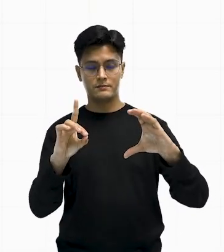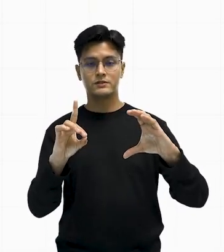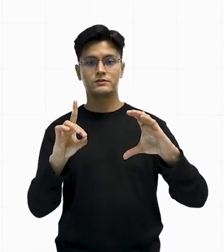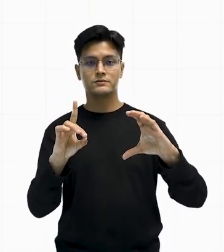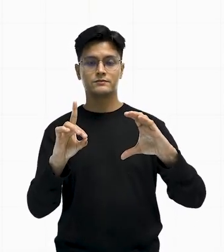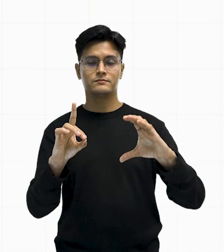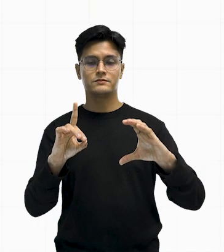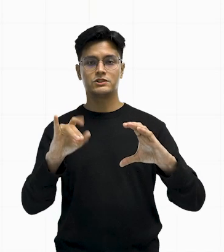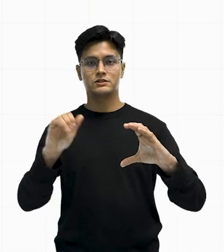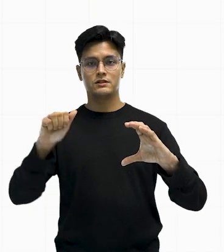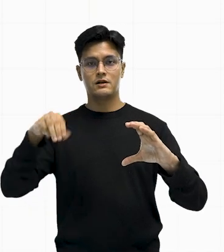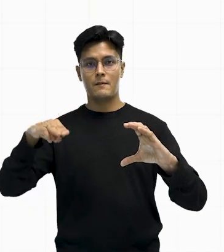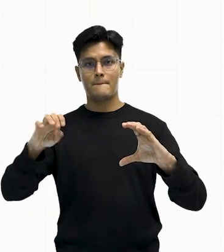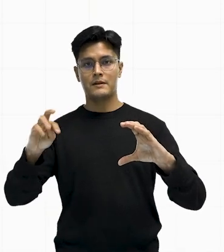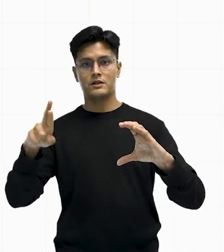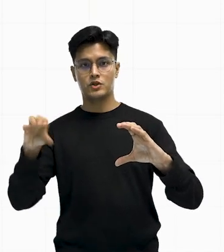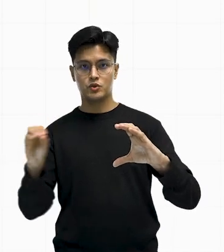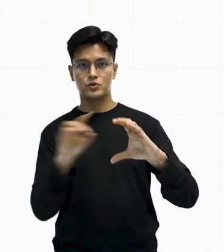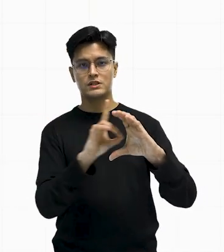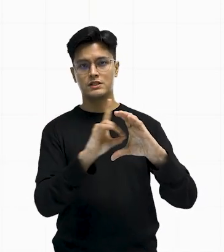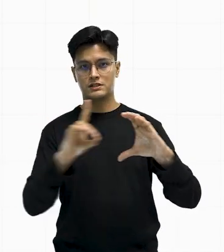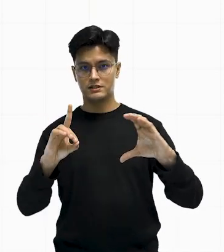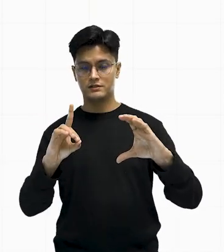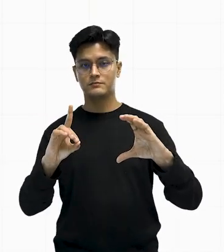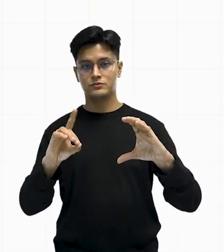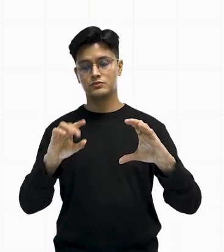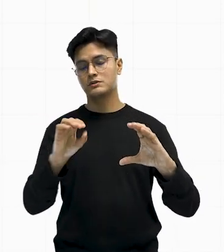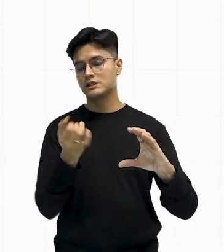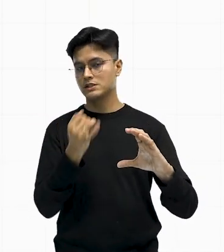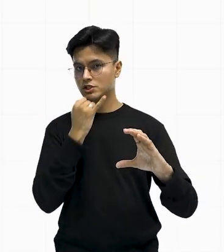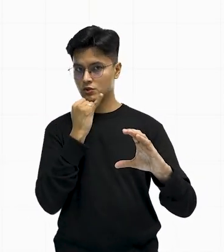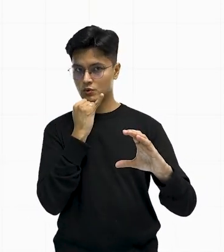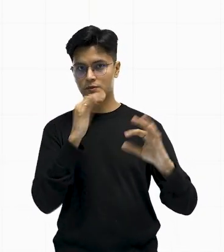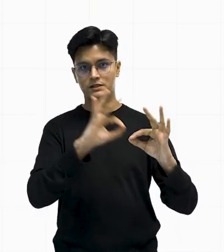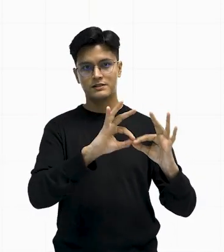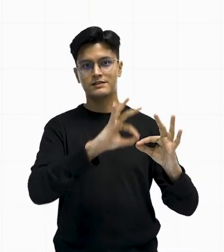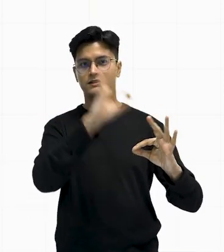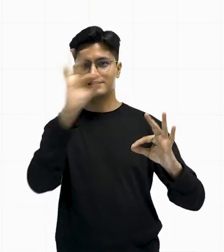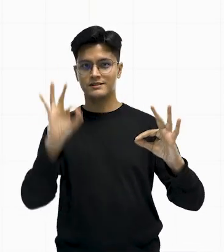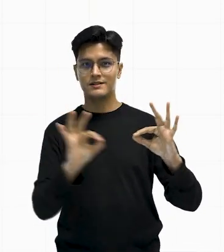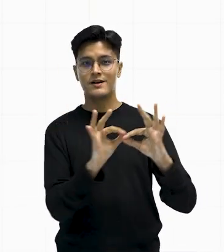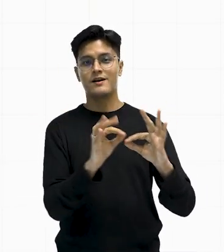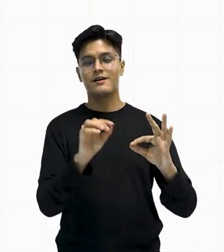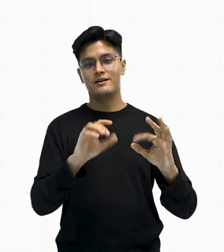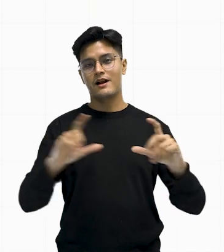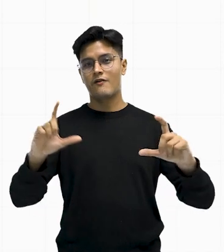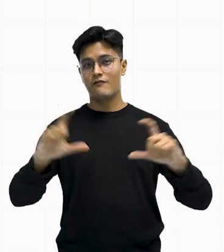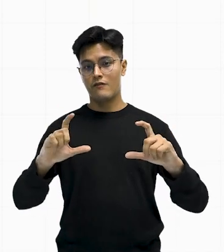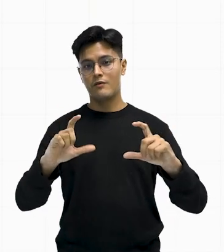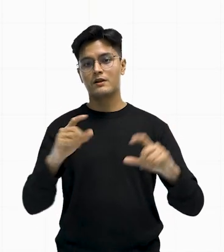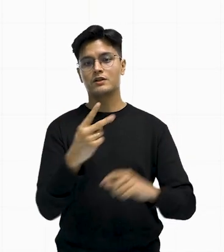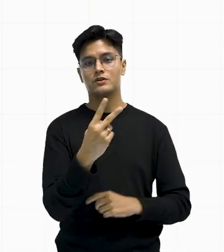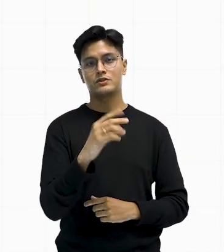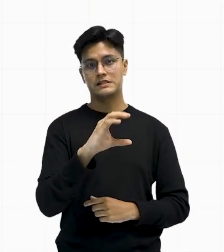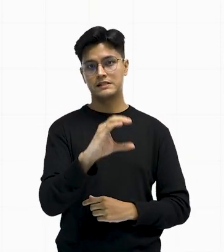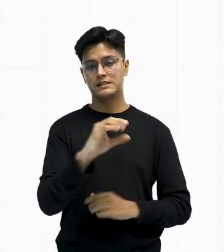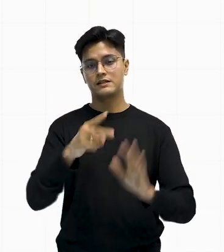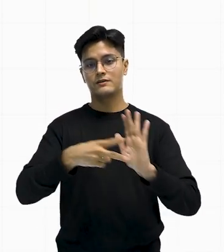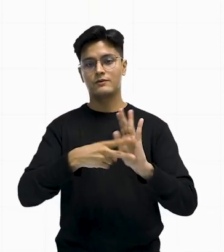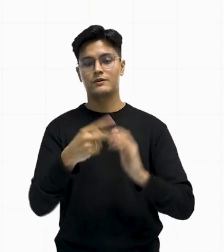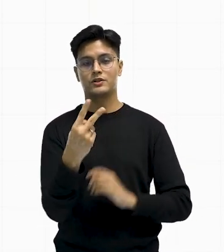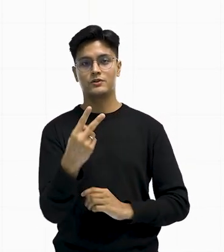meu Deus, o valor do comprimento é 2 vezes π vezes r, tá bom? Onde,